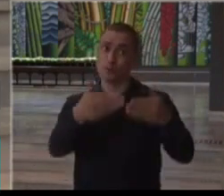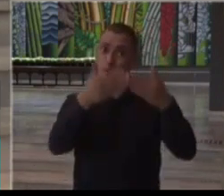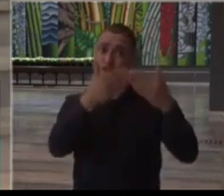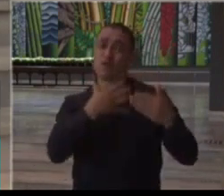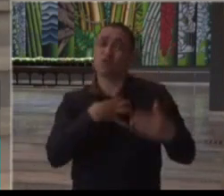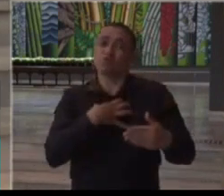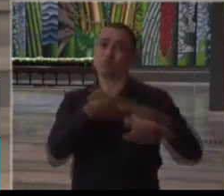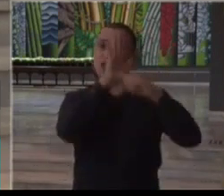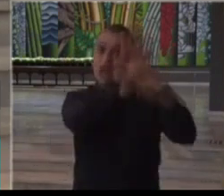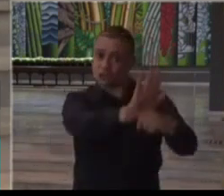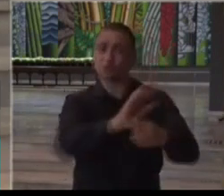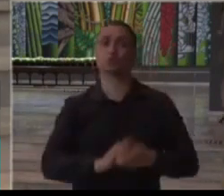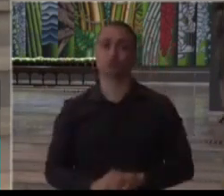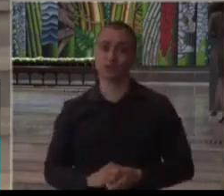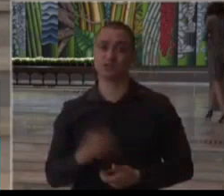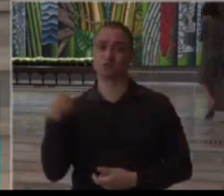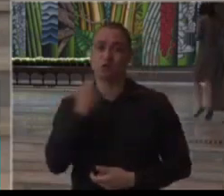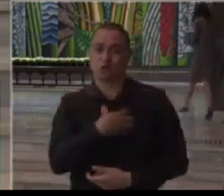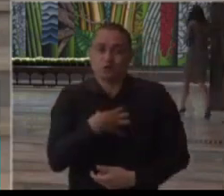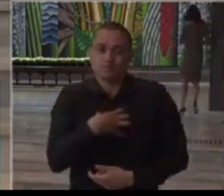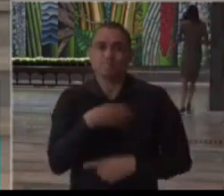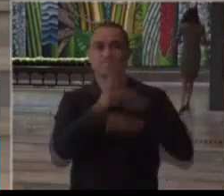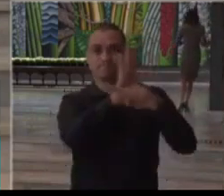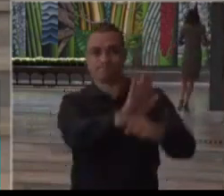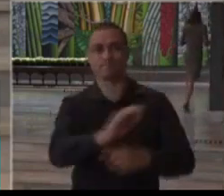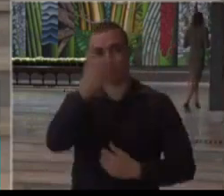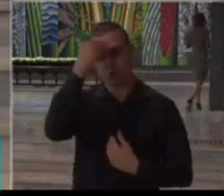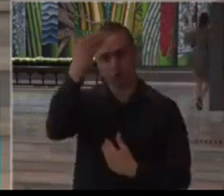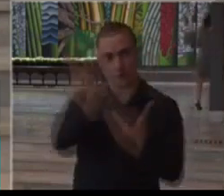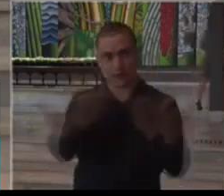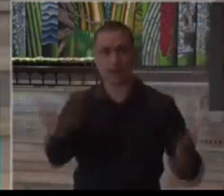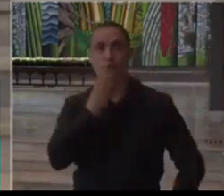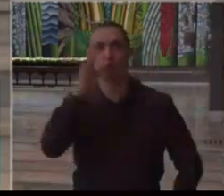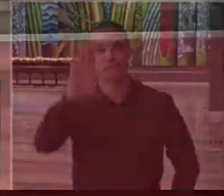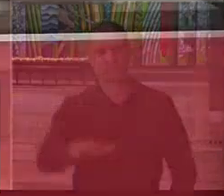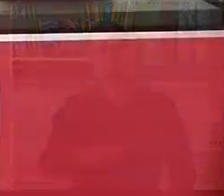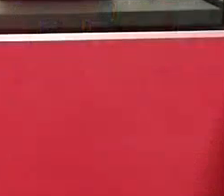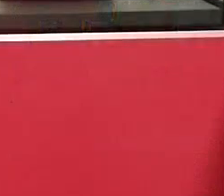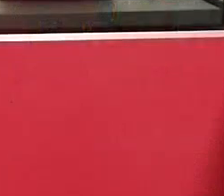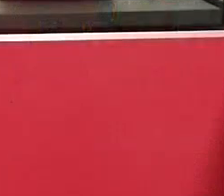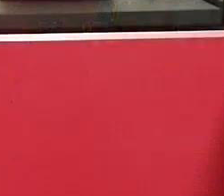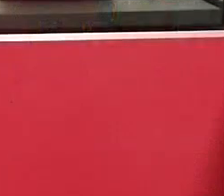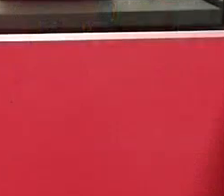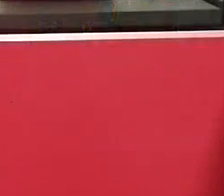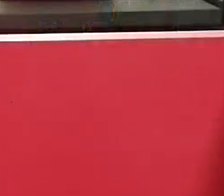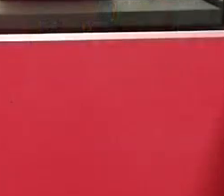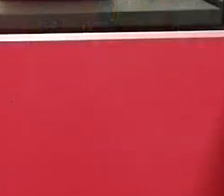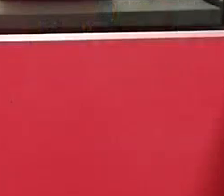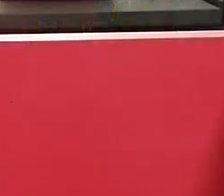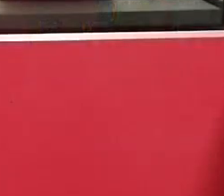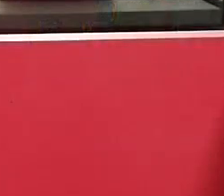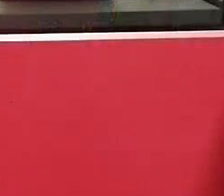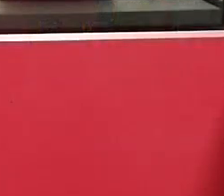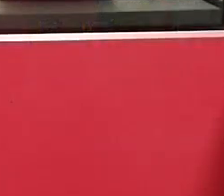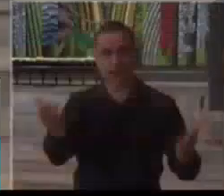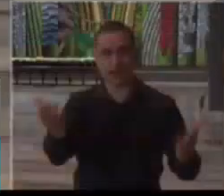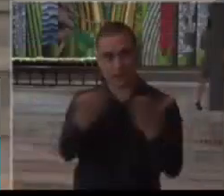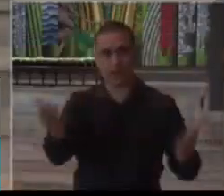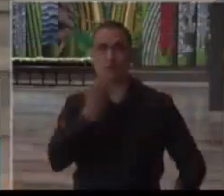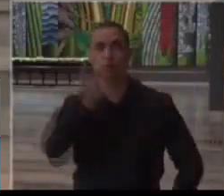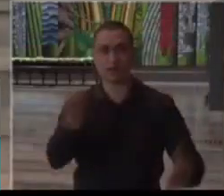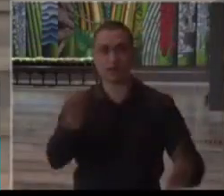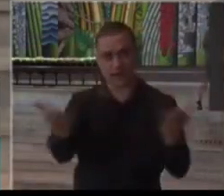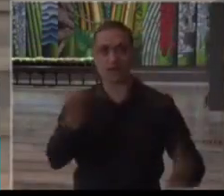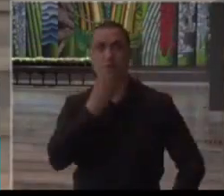dramático sofrimento nesse momento. Nossa solidariedade a eles. Obrigado, até mais tarde. O Jornal da Rede Alesp fica por